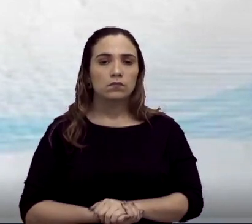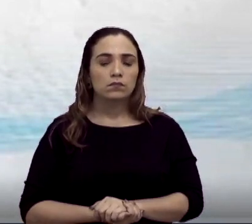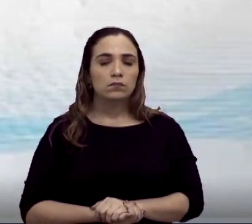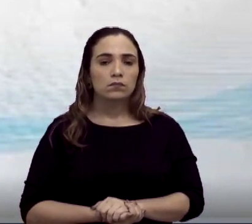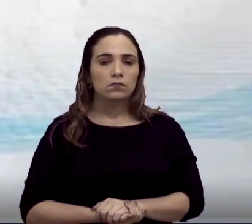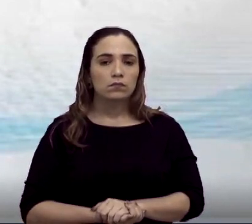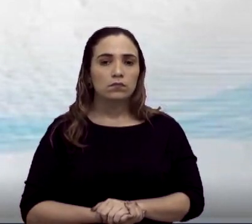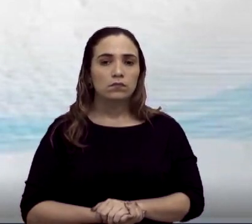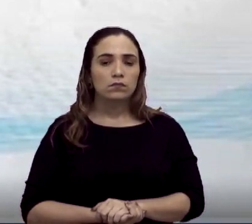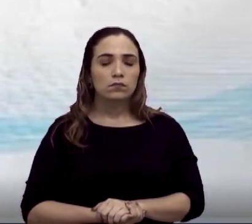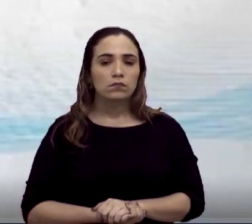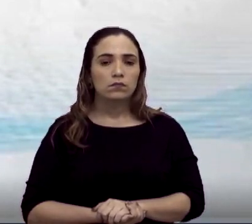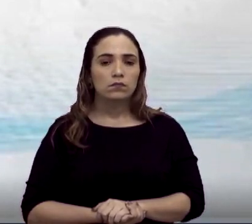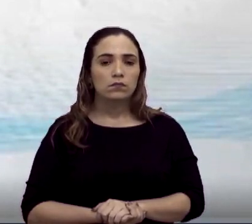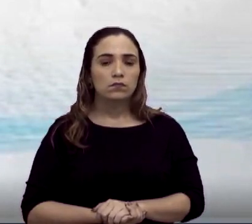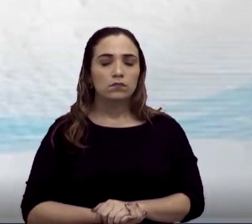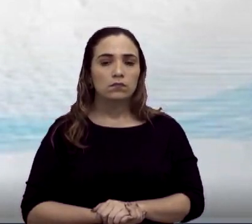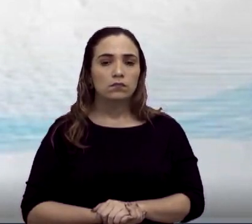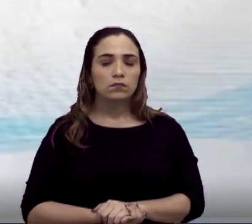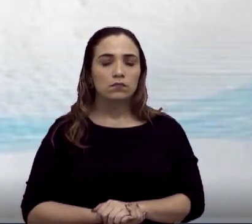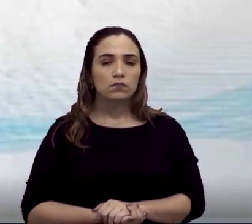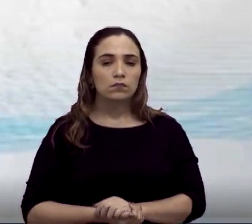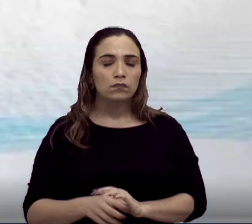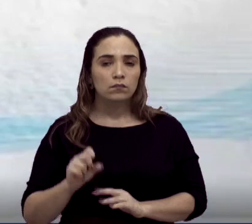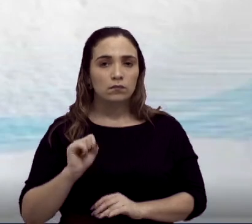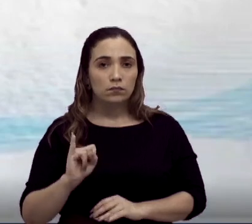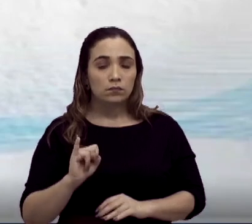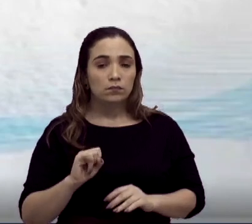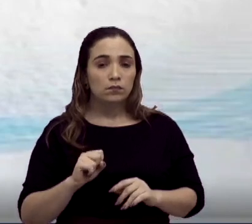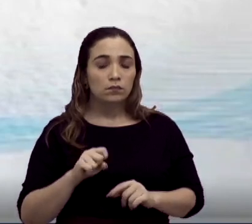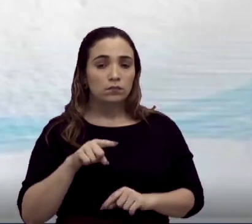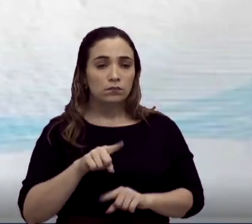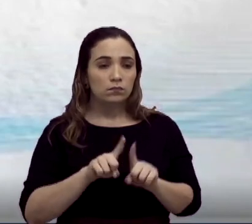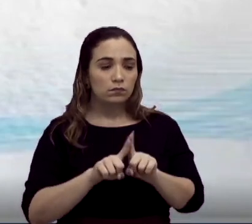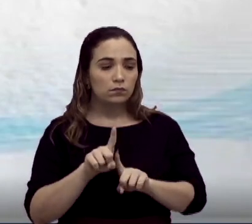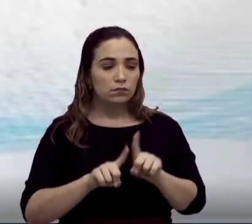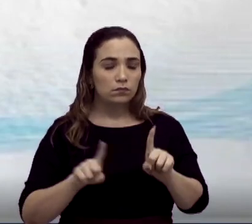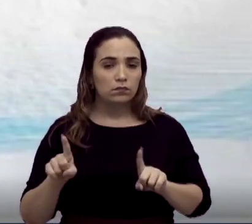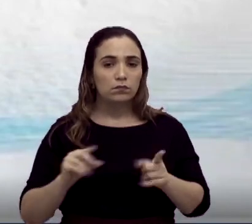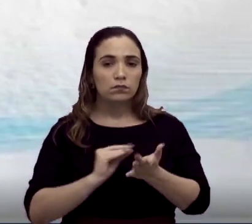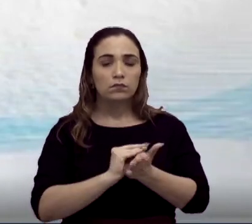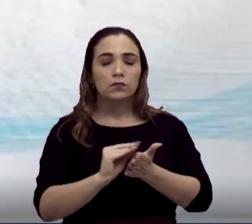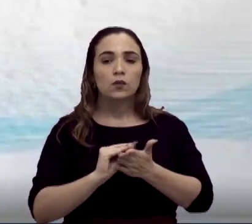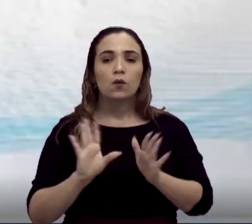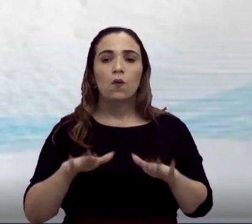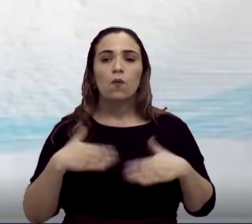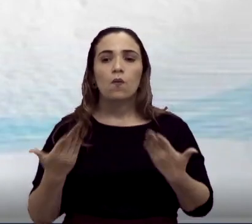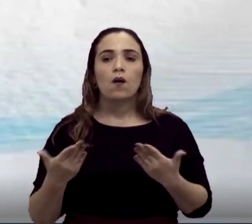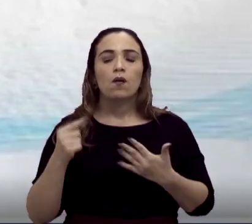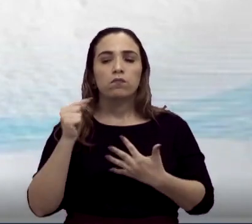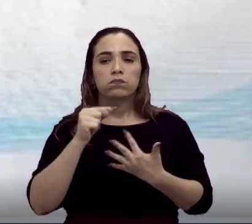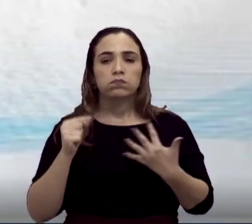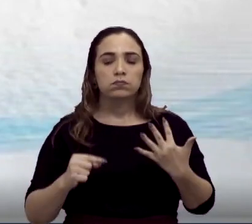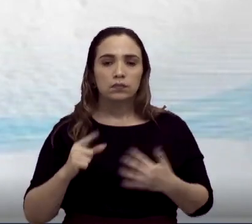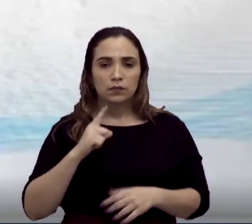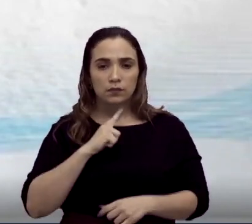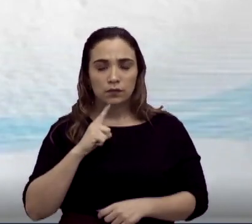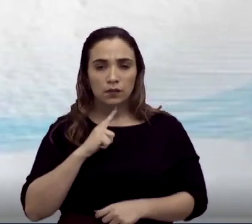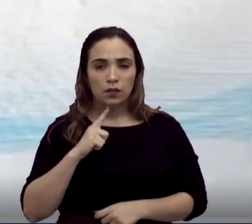Certo? Então, se um indicador quais são as emendas que nós temos,